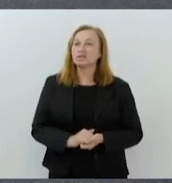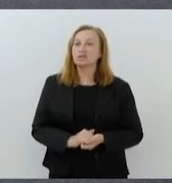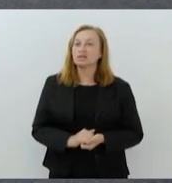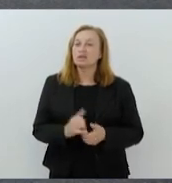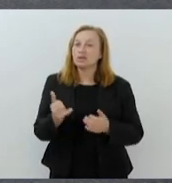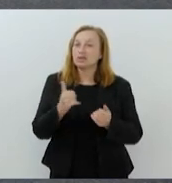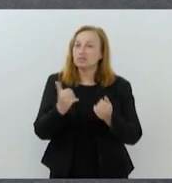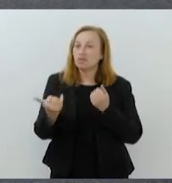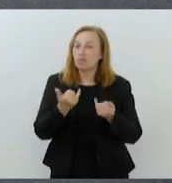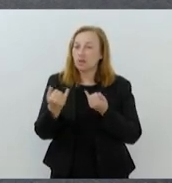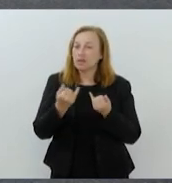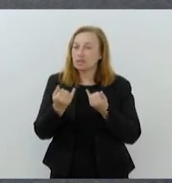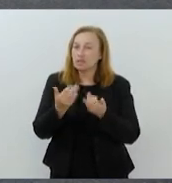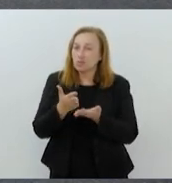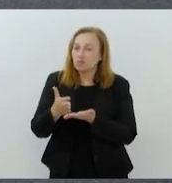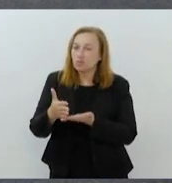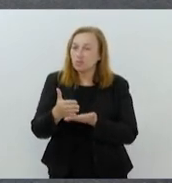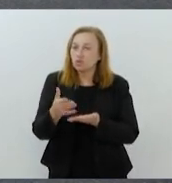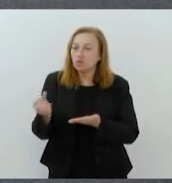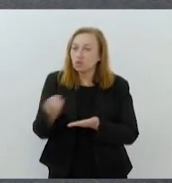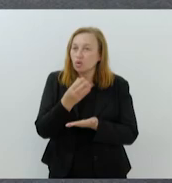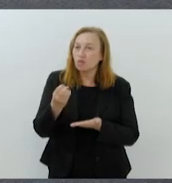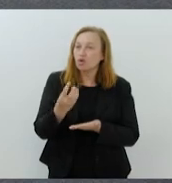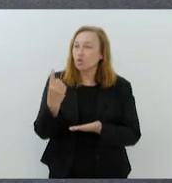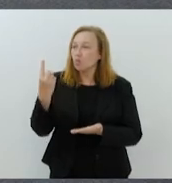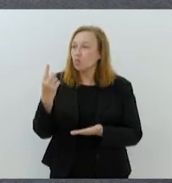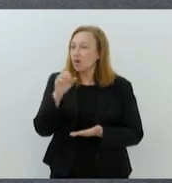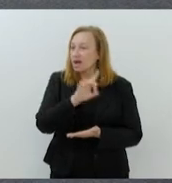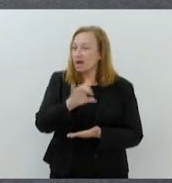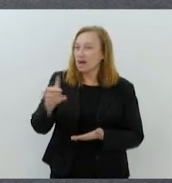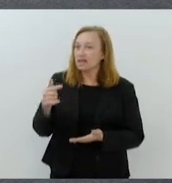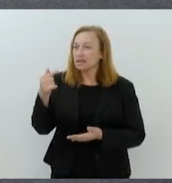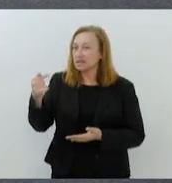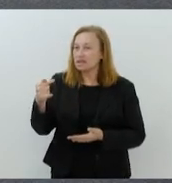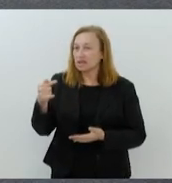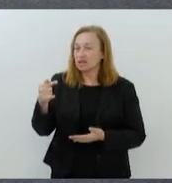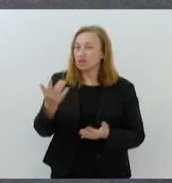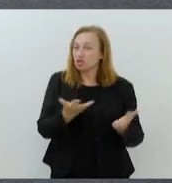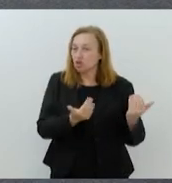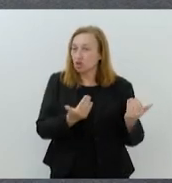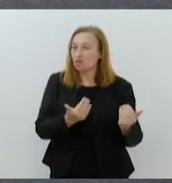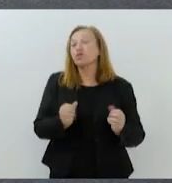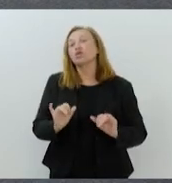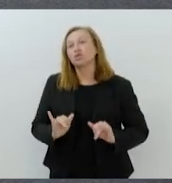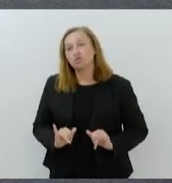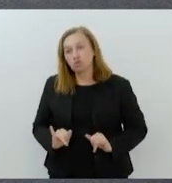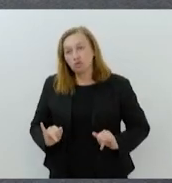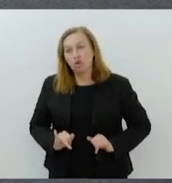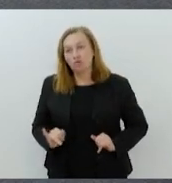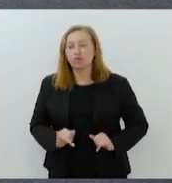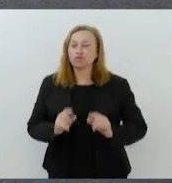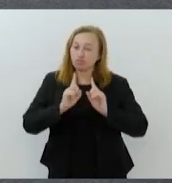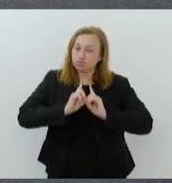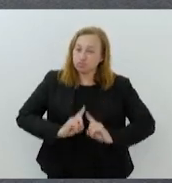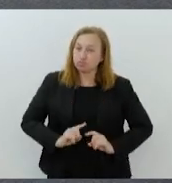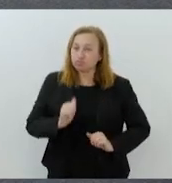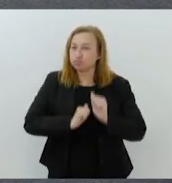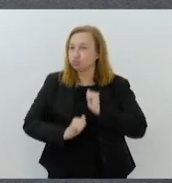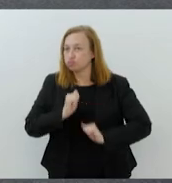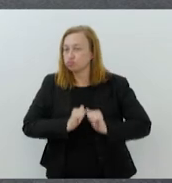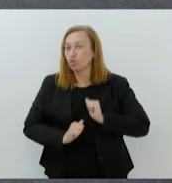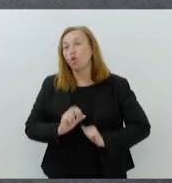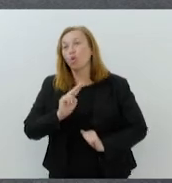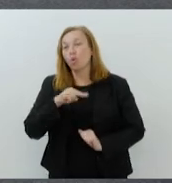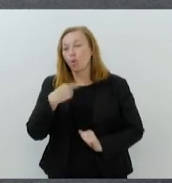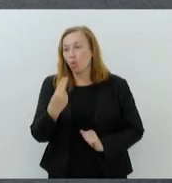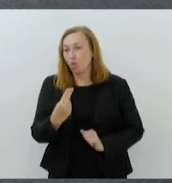recente, dá conta que 1 a cada 7 jovens sofre de algum transtorno, seja depressão, ansiedade ou